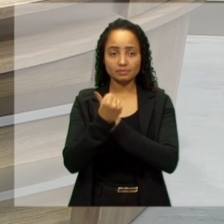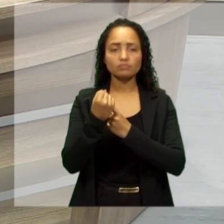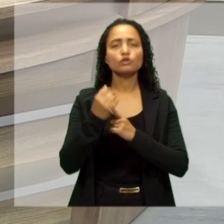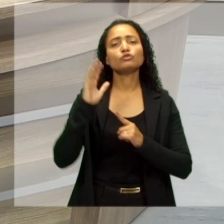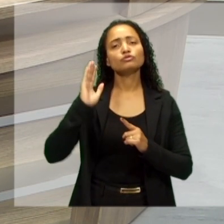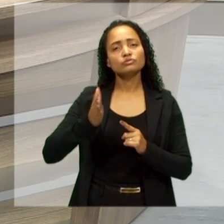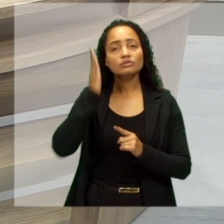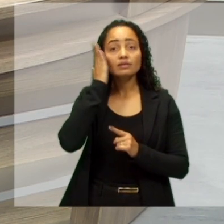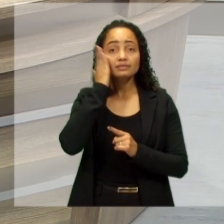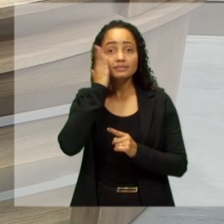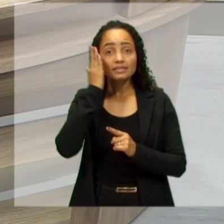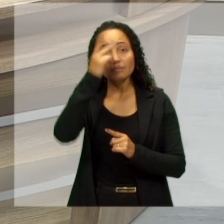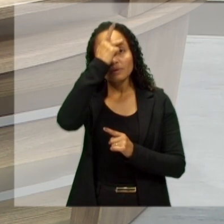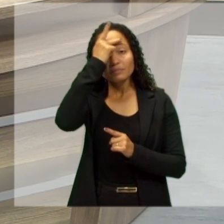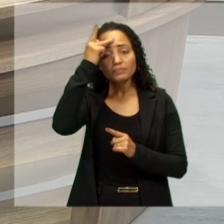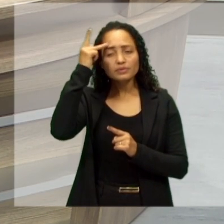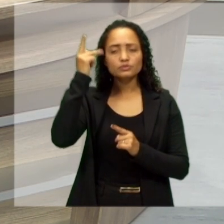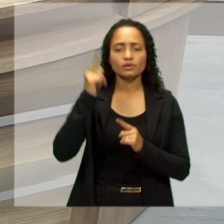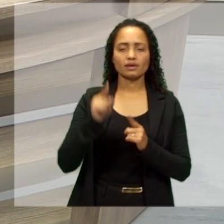que essa pessoa ela